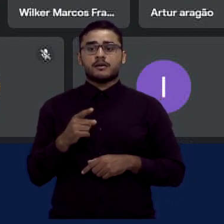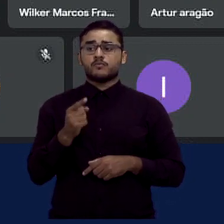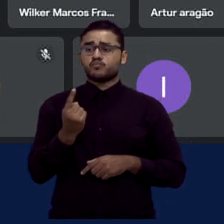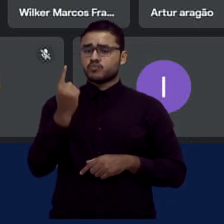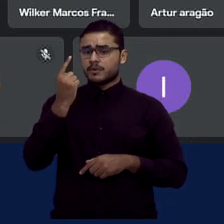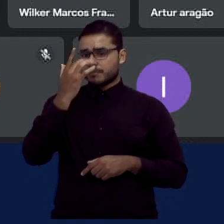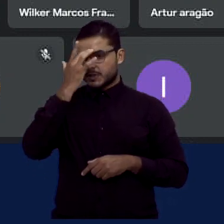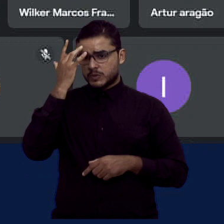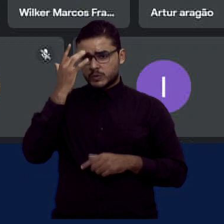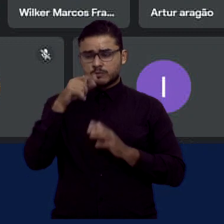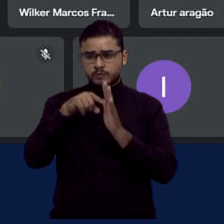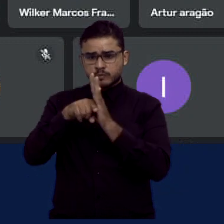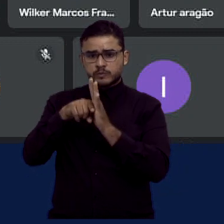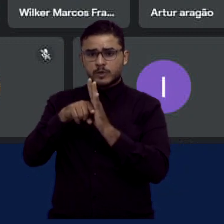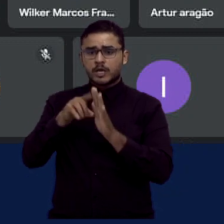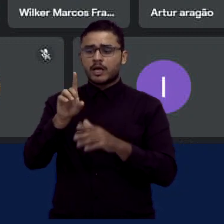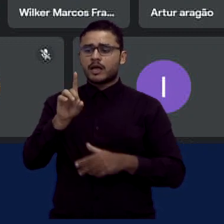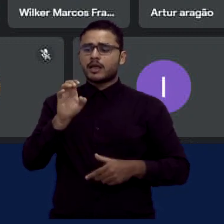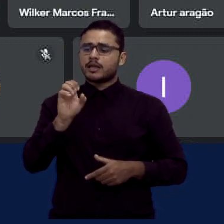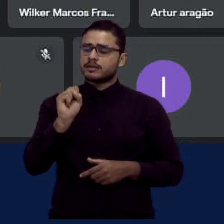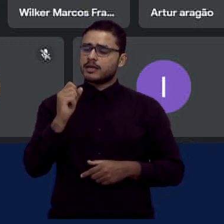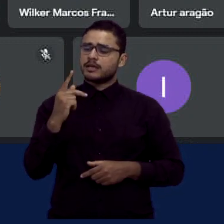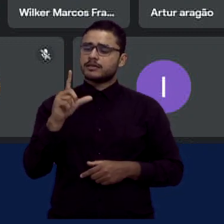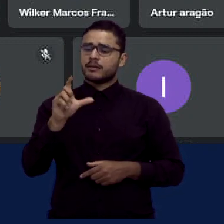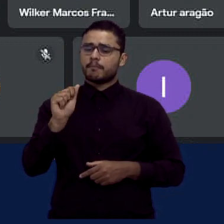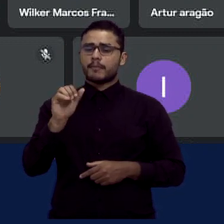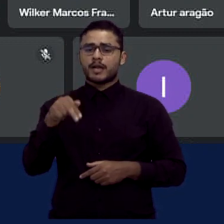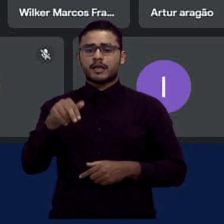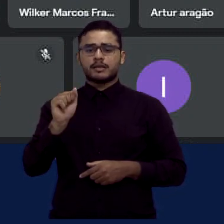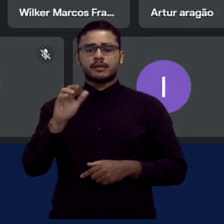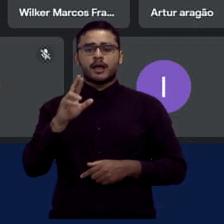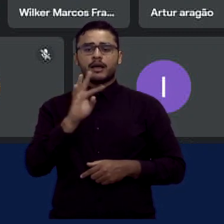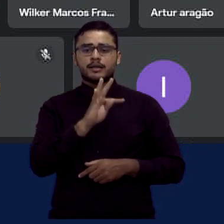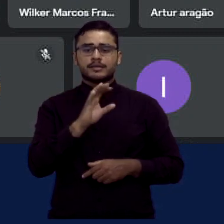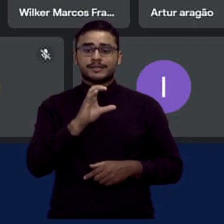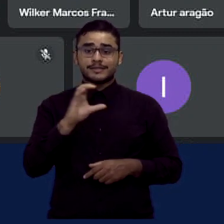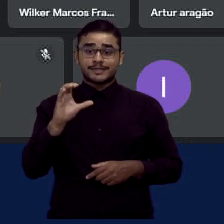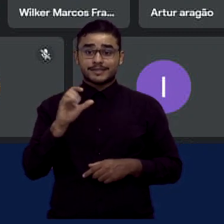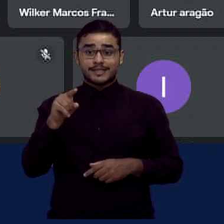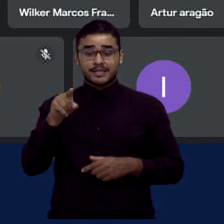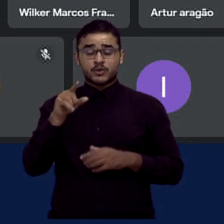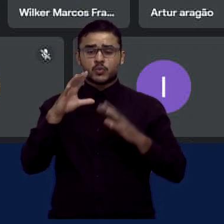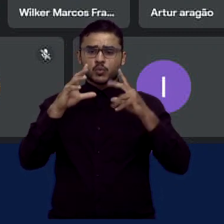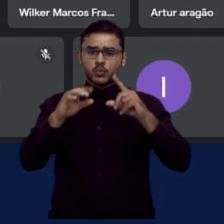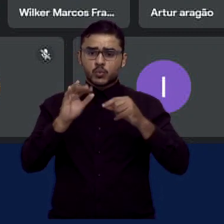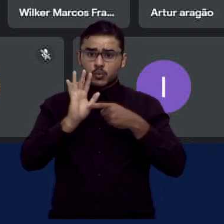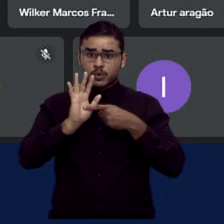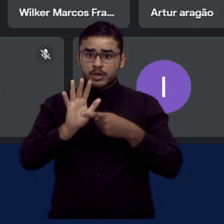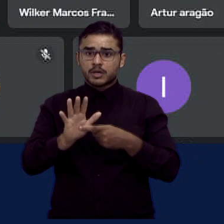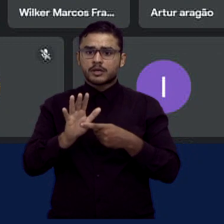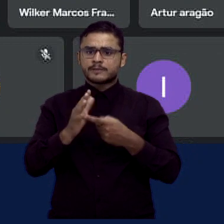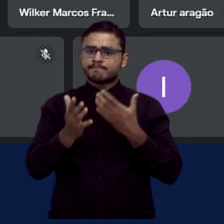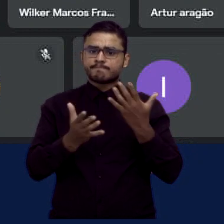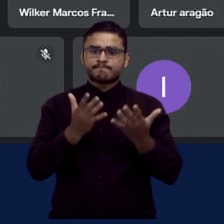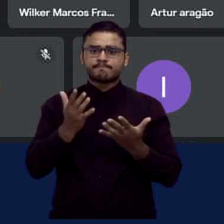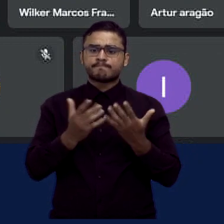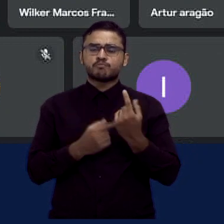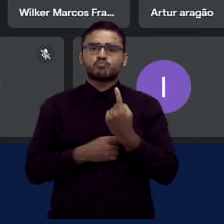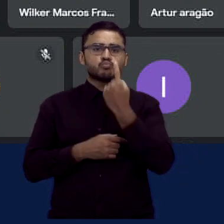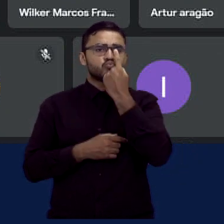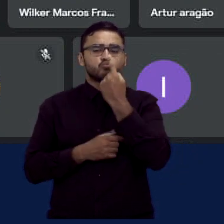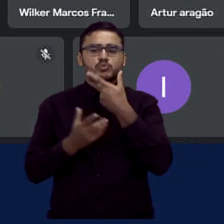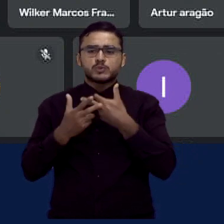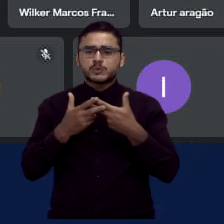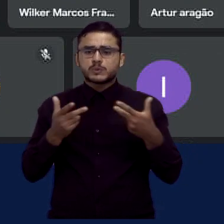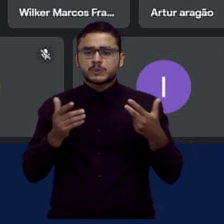pesquisador. E ele disse que queria explicar algo muito complicado e o texto não conseguia comportar tudo o que ele